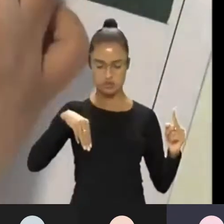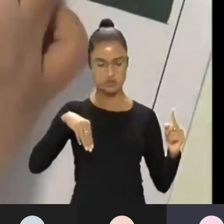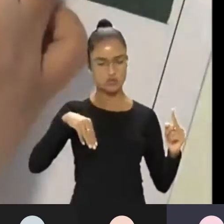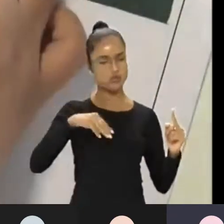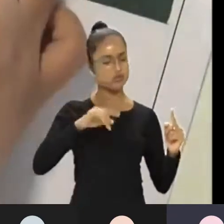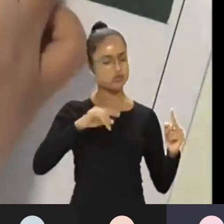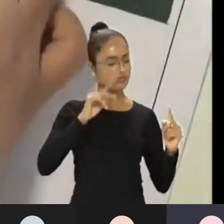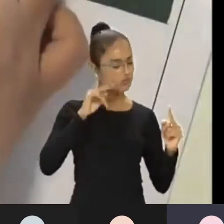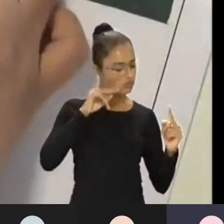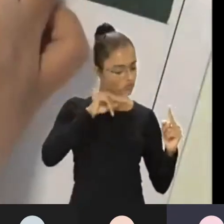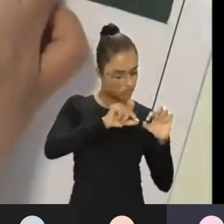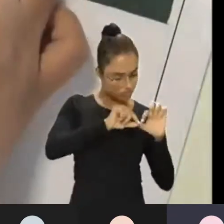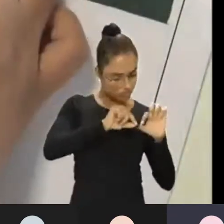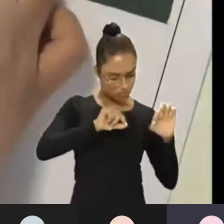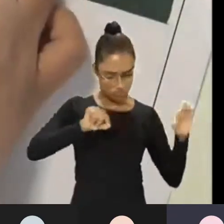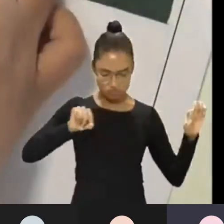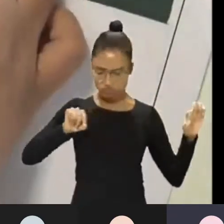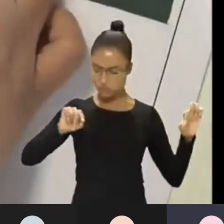transpomos